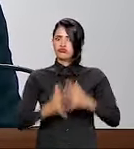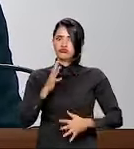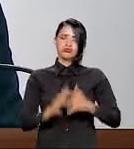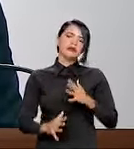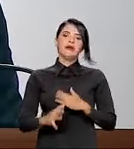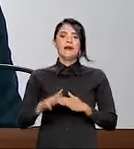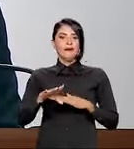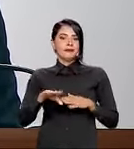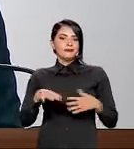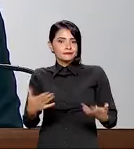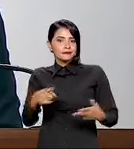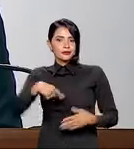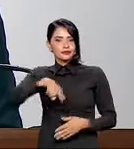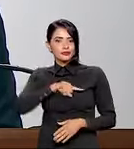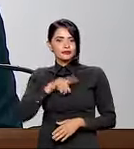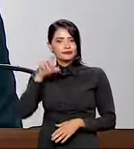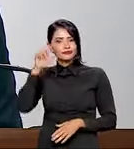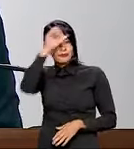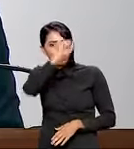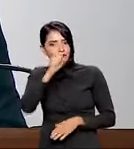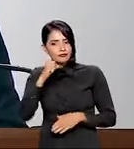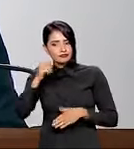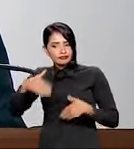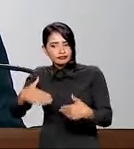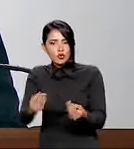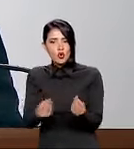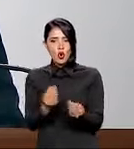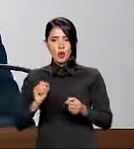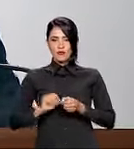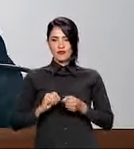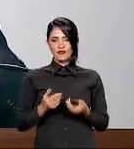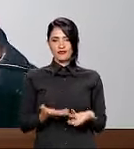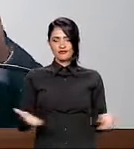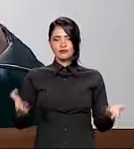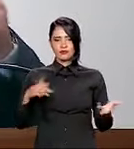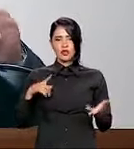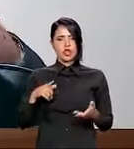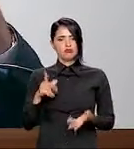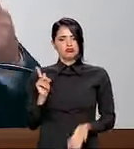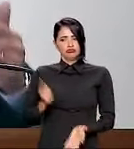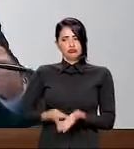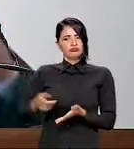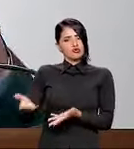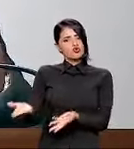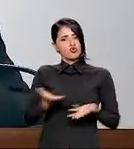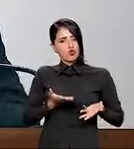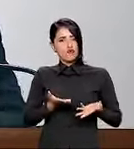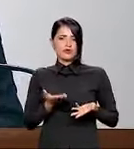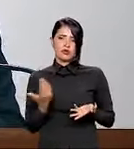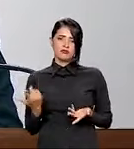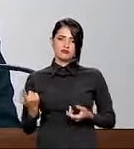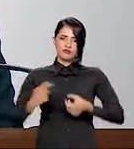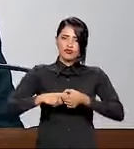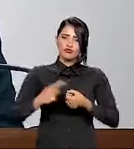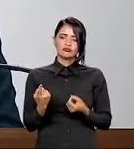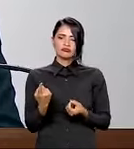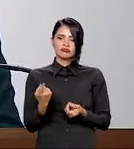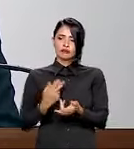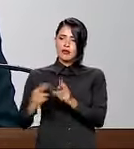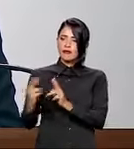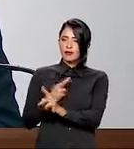a fazer. Mas eu fiz questão de convidar o Maduro, nós restabelecemos relações diplomáticas com